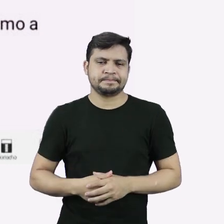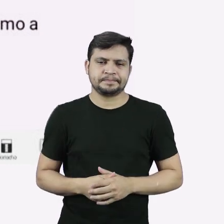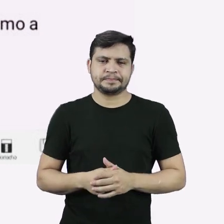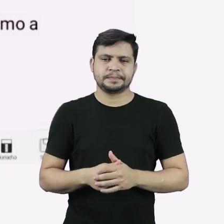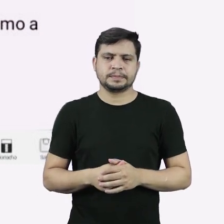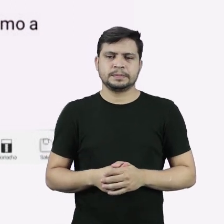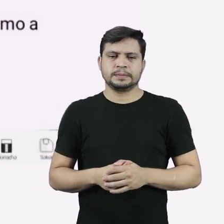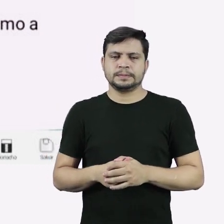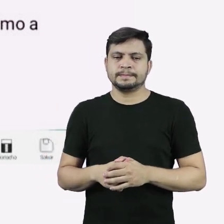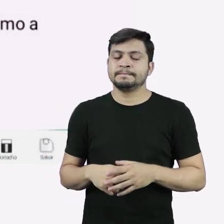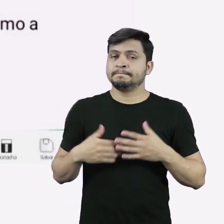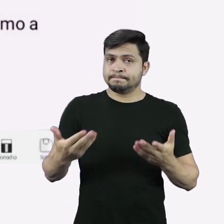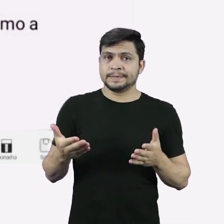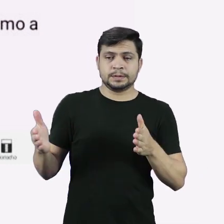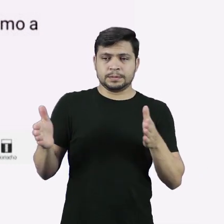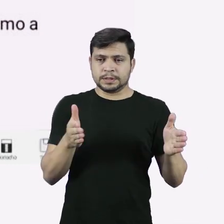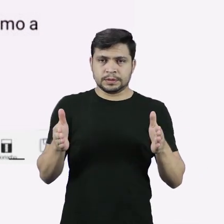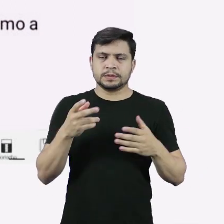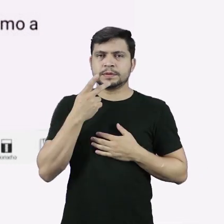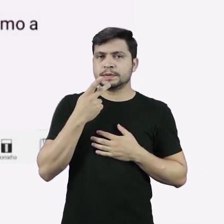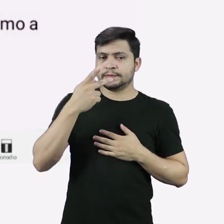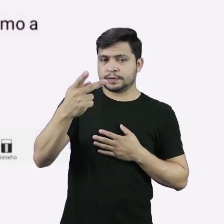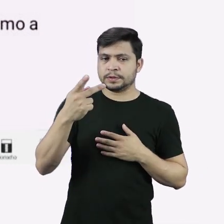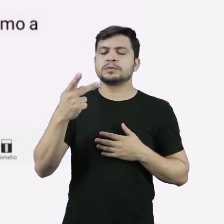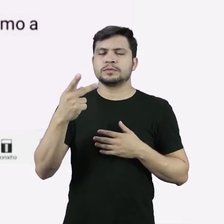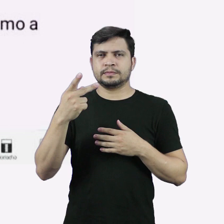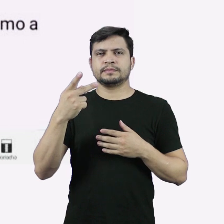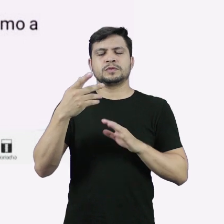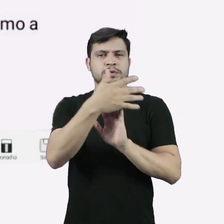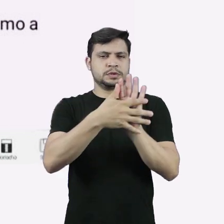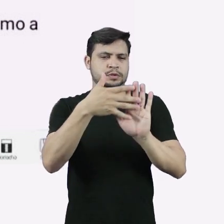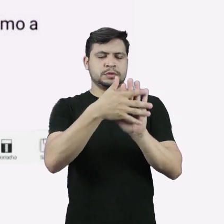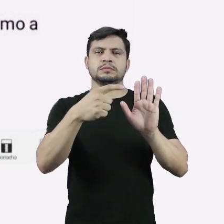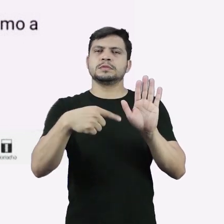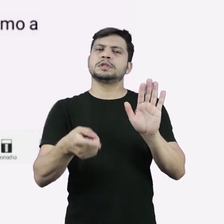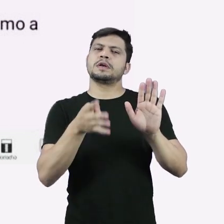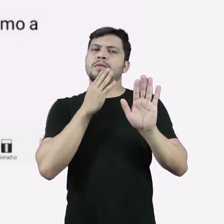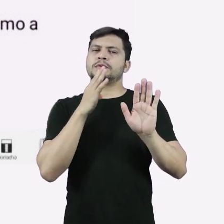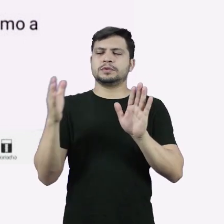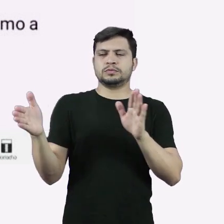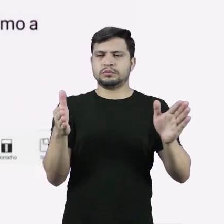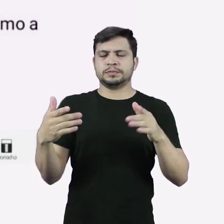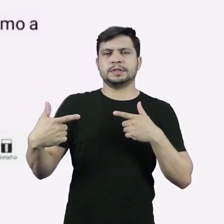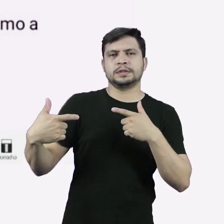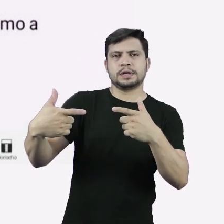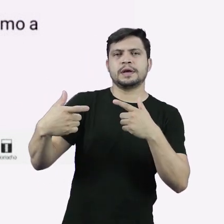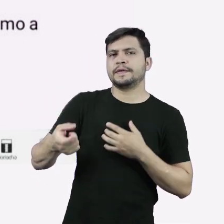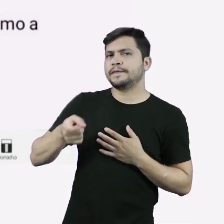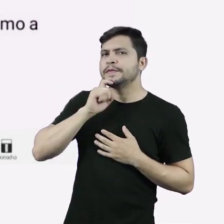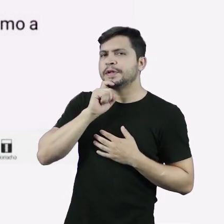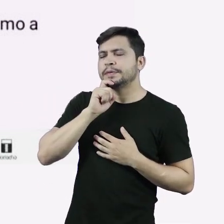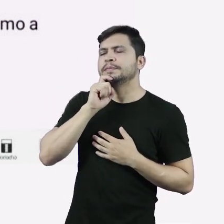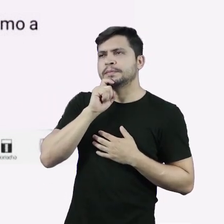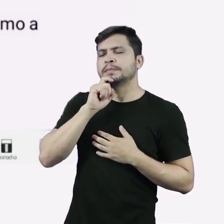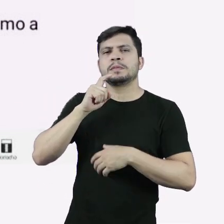O período citado no texto é conhecido por Guerra Fria. Pode ser definido como aquele momento histórico em que